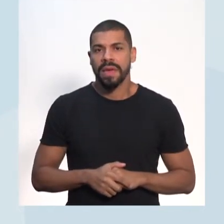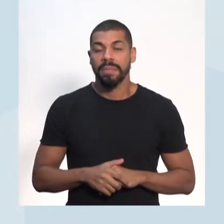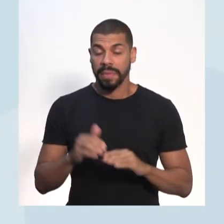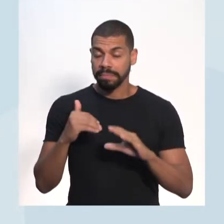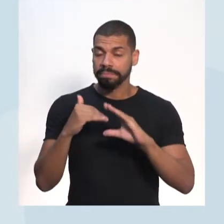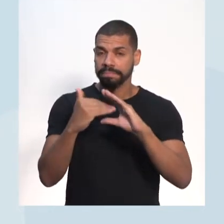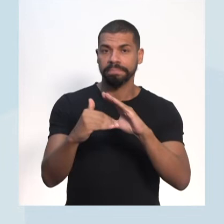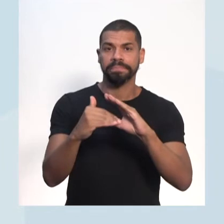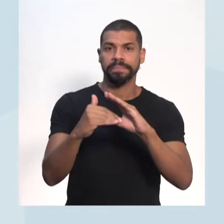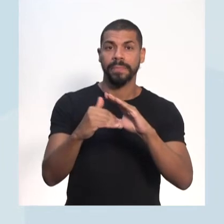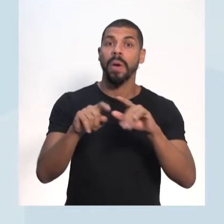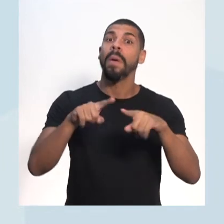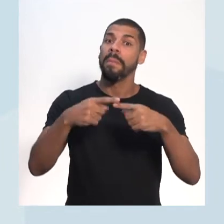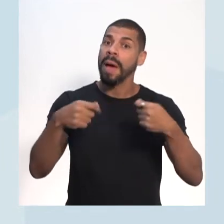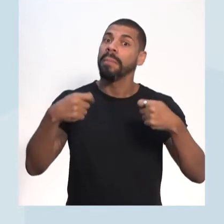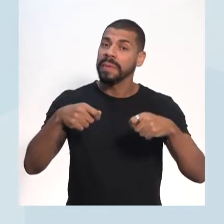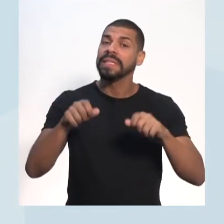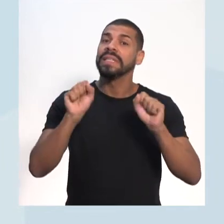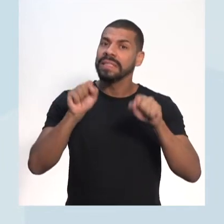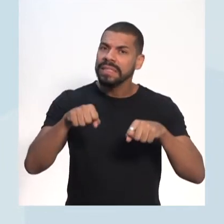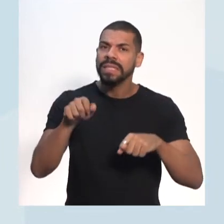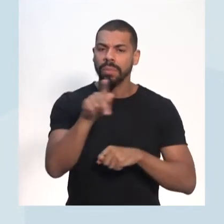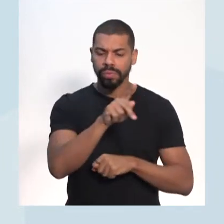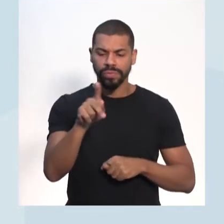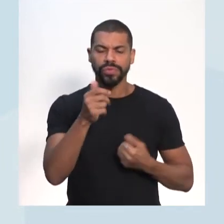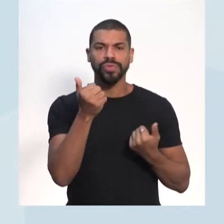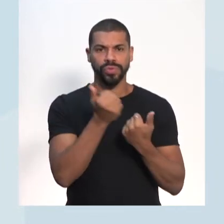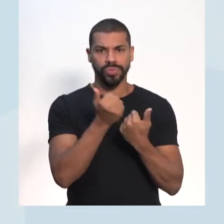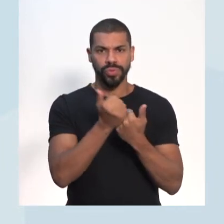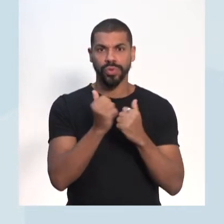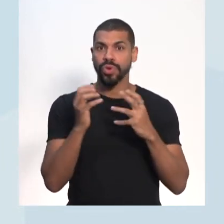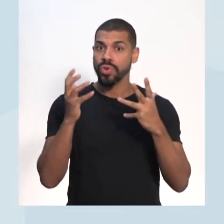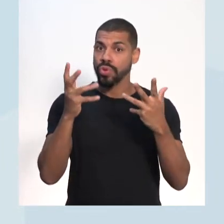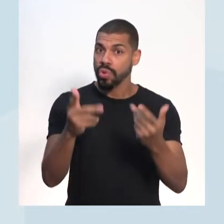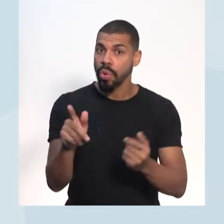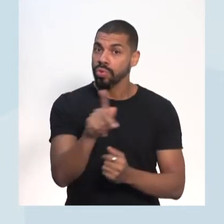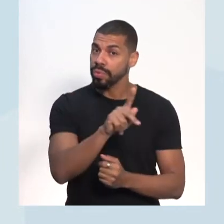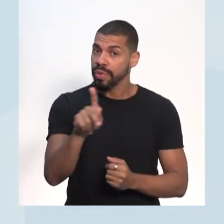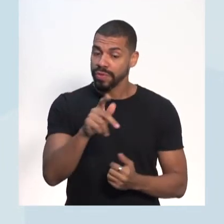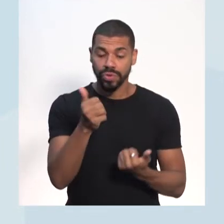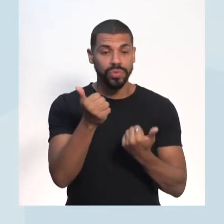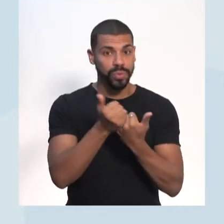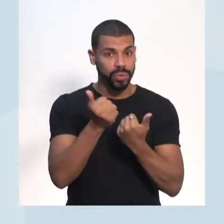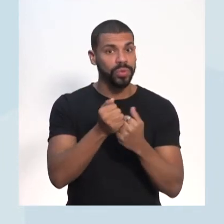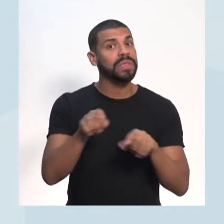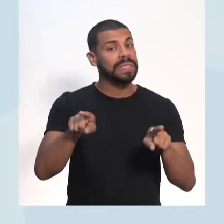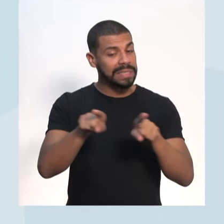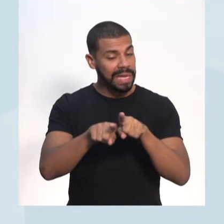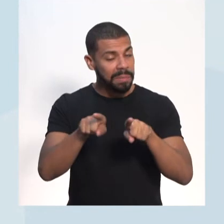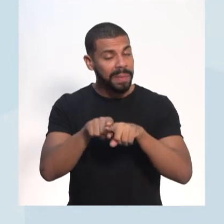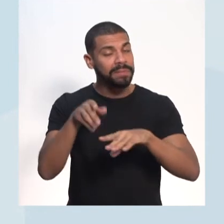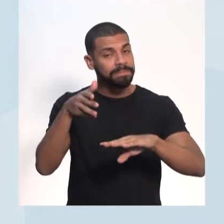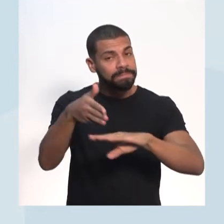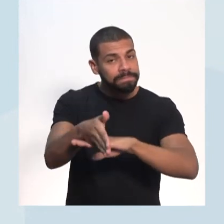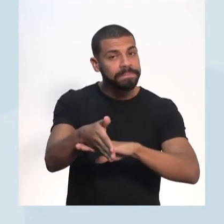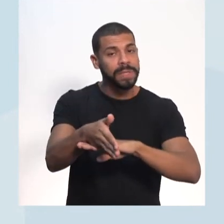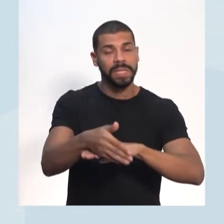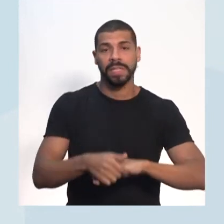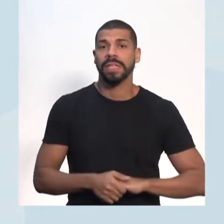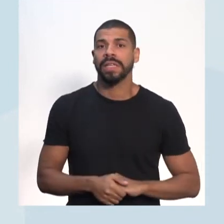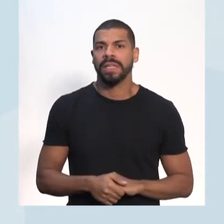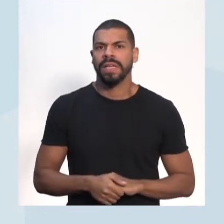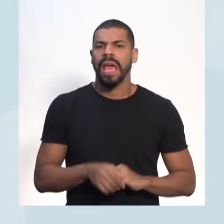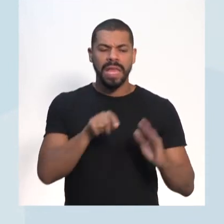acesso. Mas existe essa possibilidade e é importante que os nossos professores eventuais também acessem esse questionário.